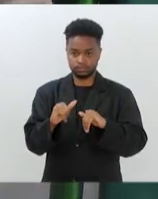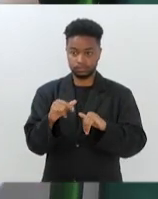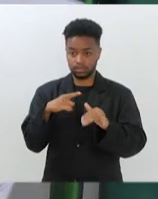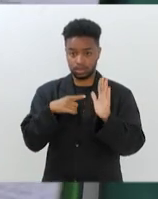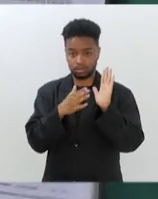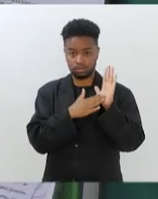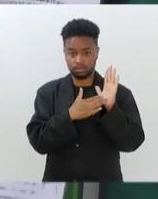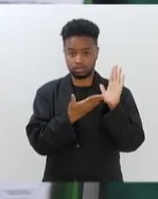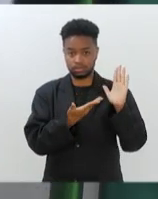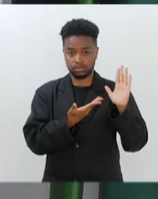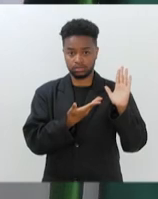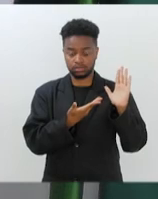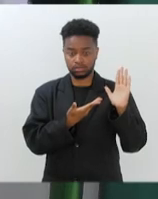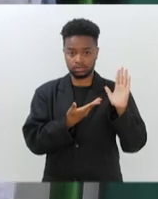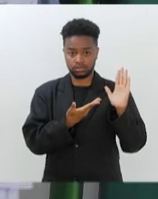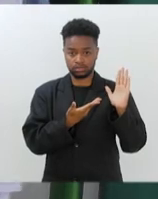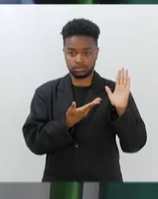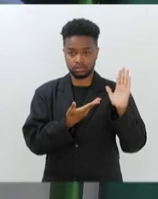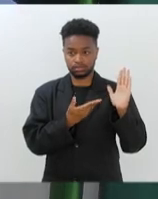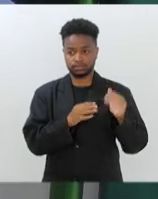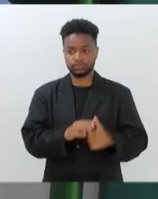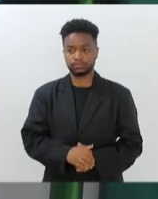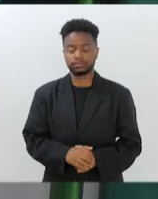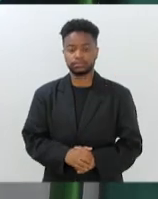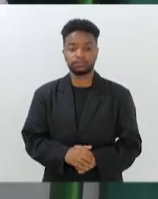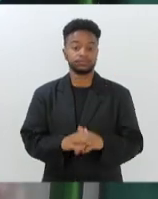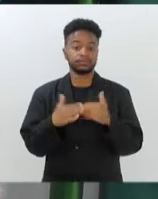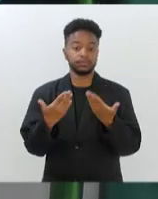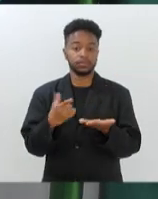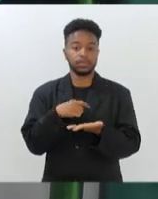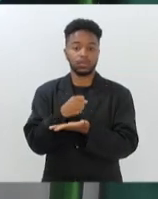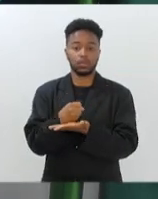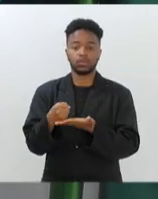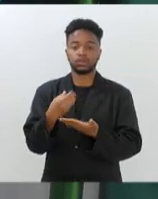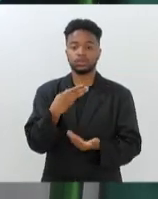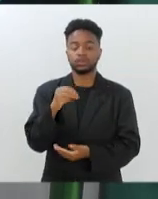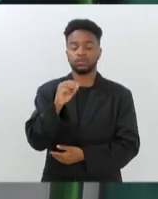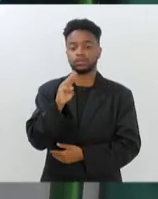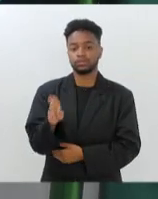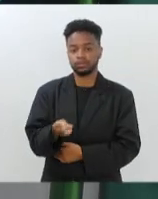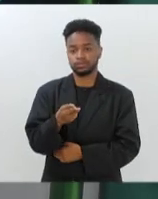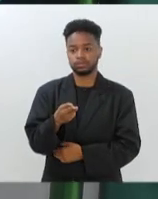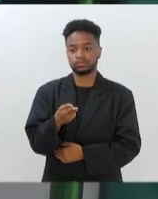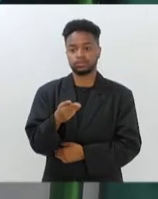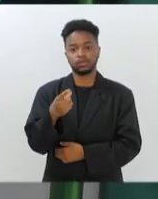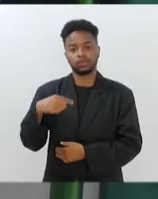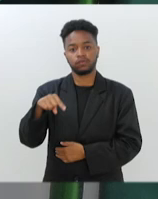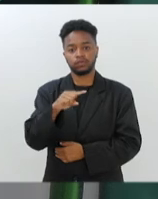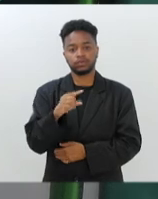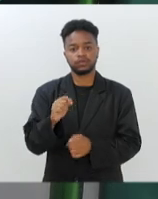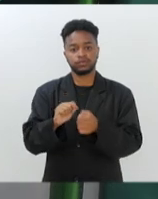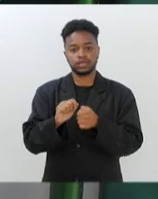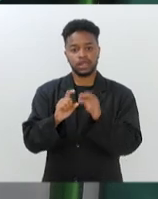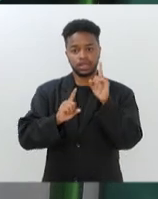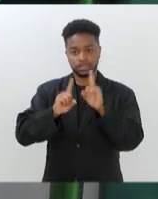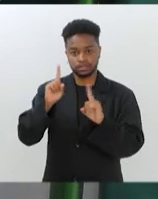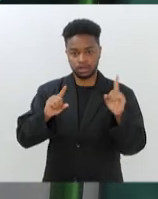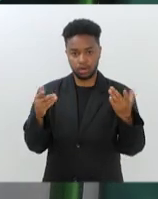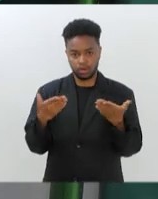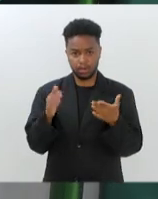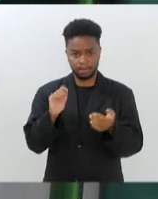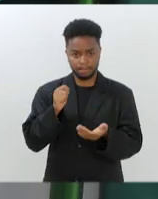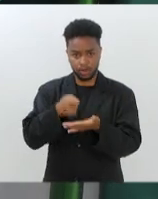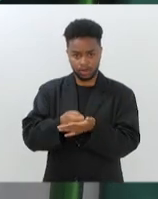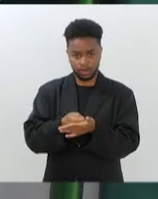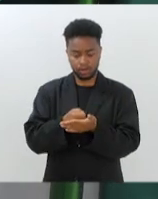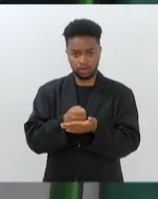aqui então diante Esse contrato de 30 milhões que vocês estão abrindo licitação vaiar os não vai ter